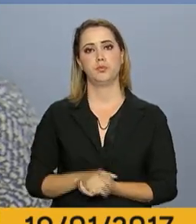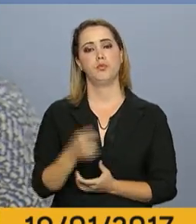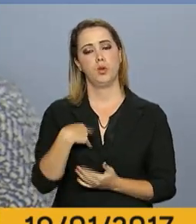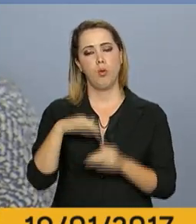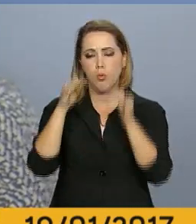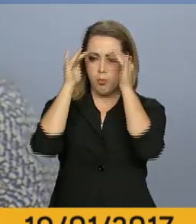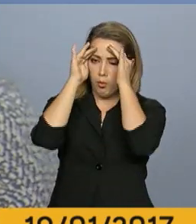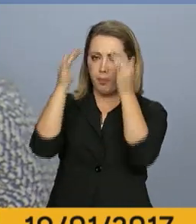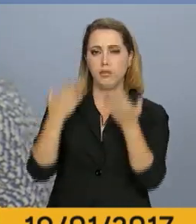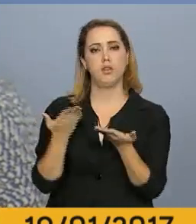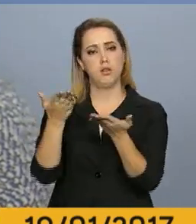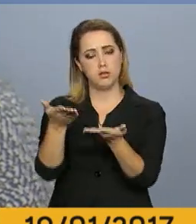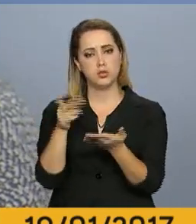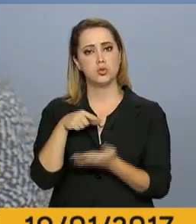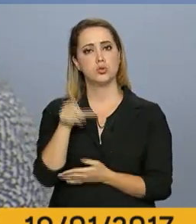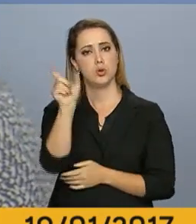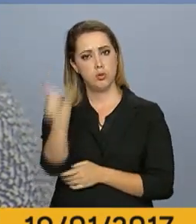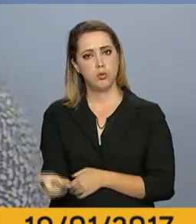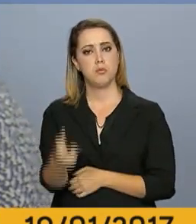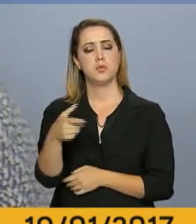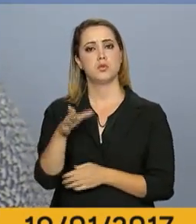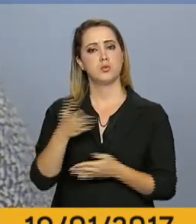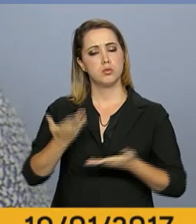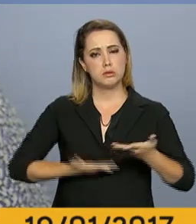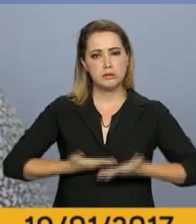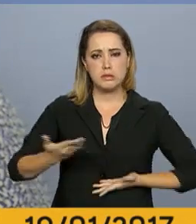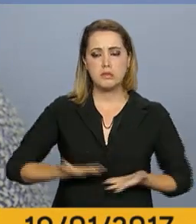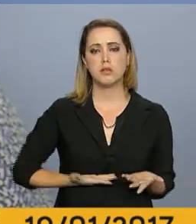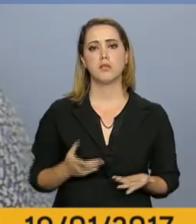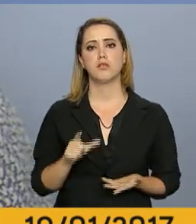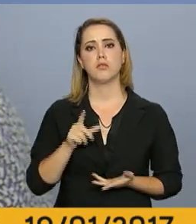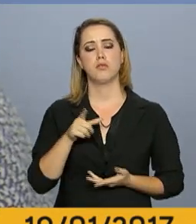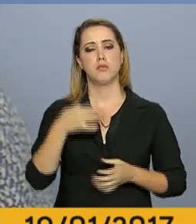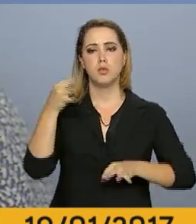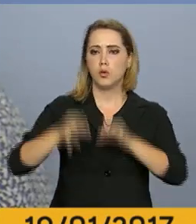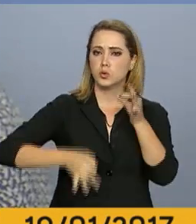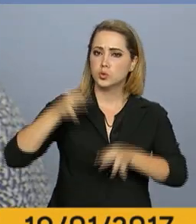modesta homenagem a quem tanto serviu, à classe